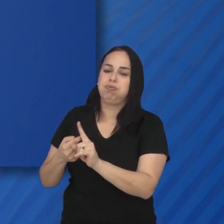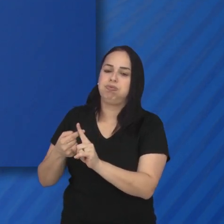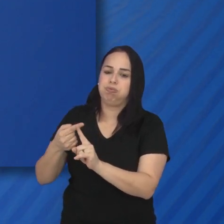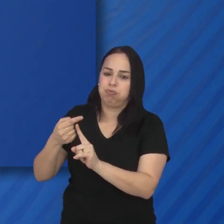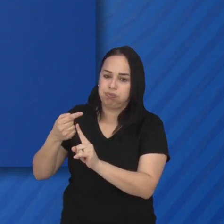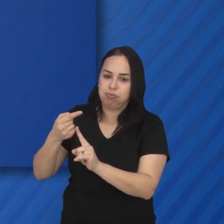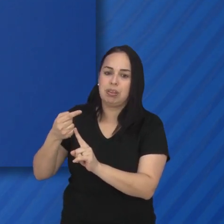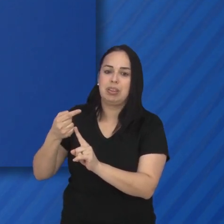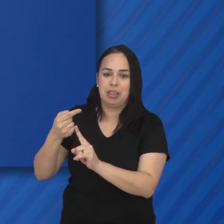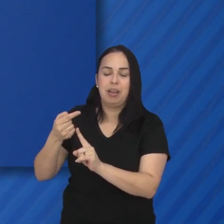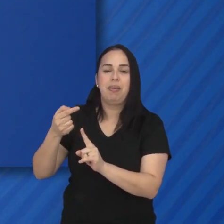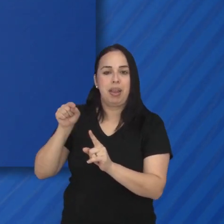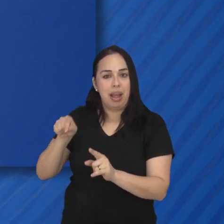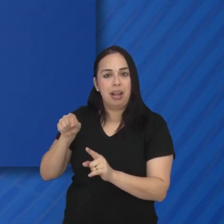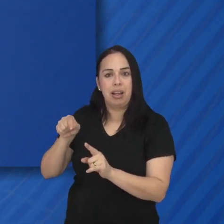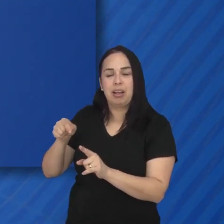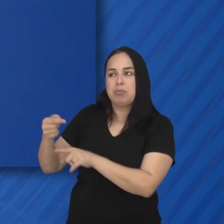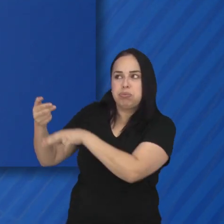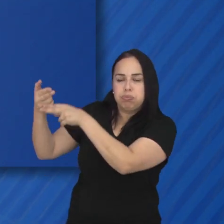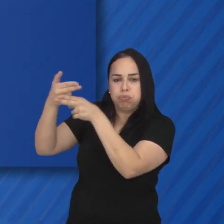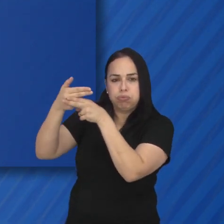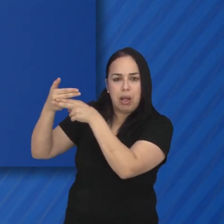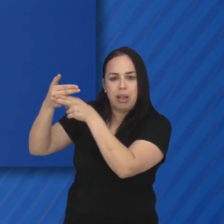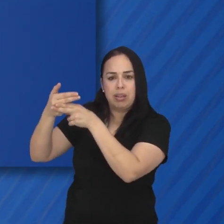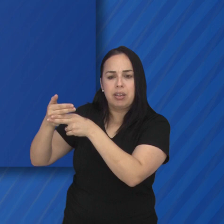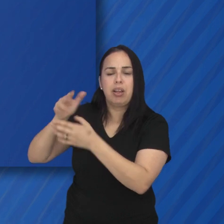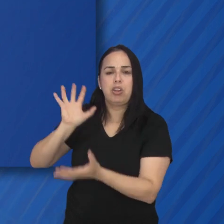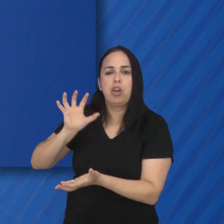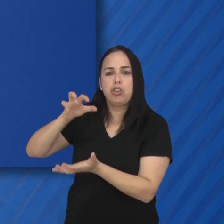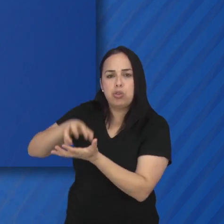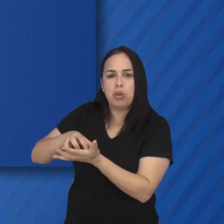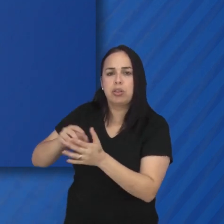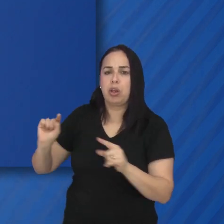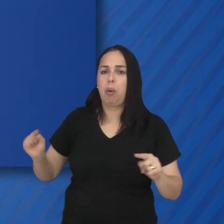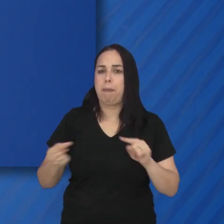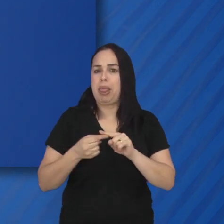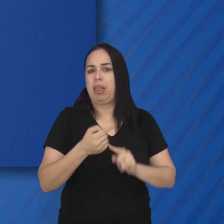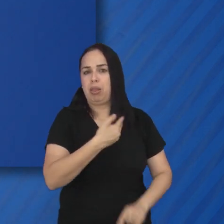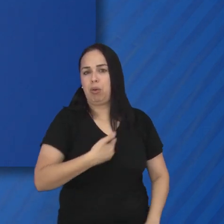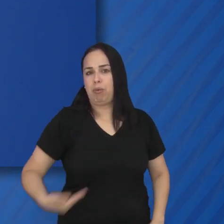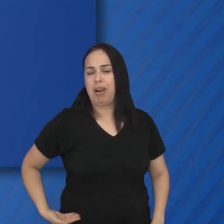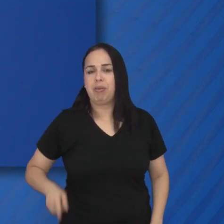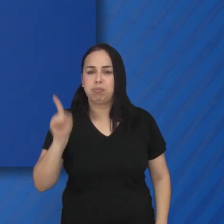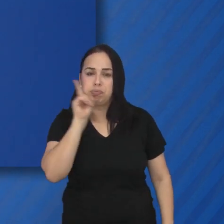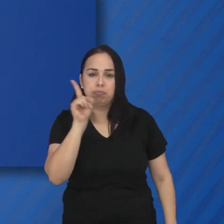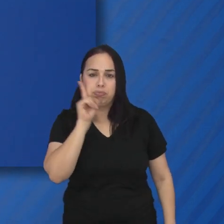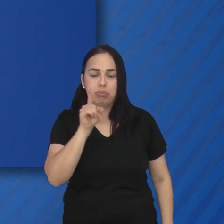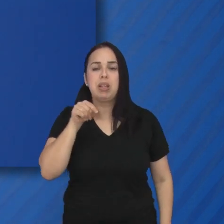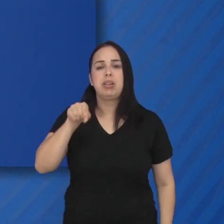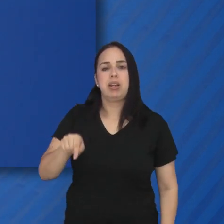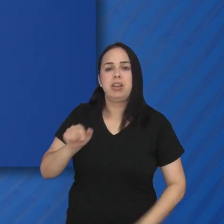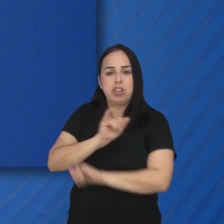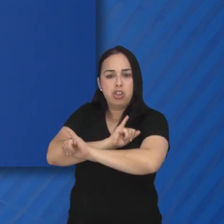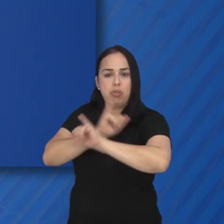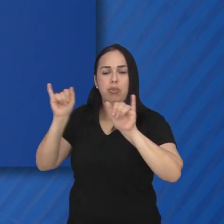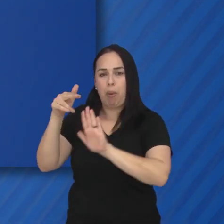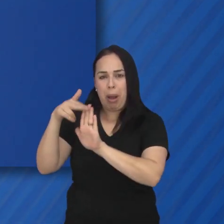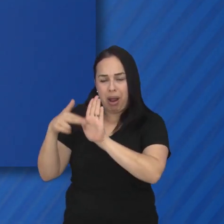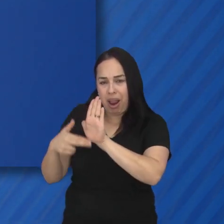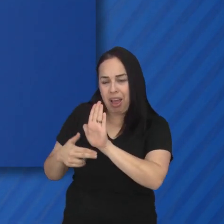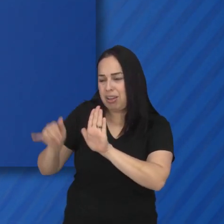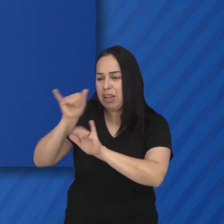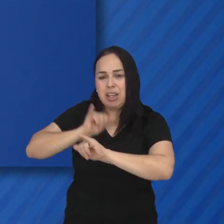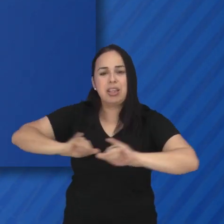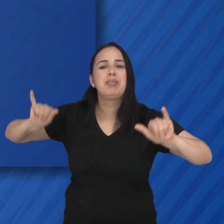A Administração Nacional Oceânica Atmosférica, instituição ligada ao governo dos Estados Unidos,